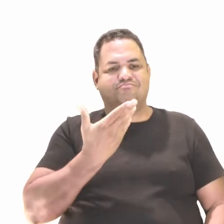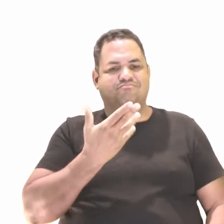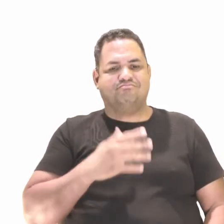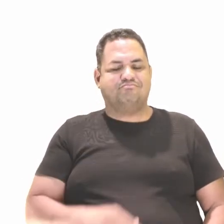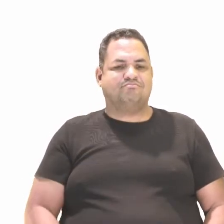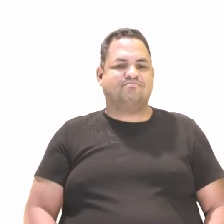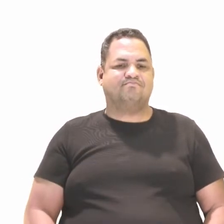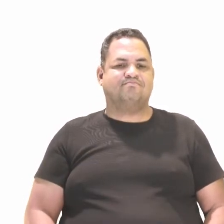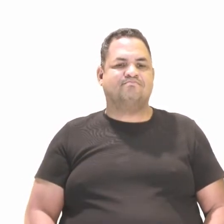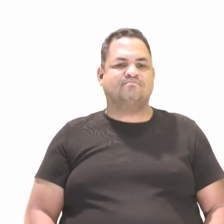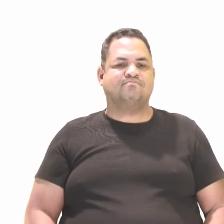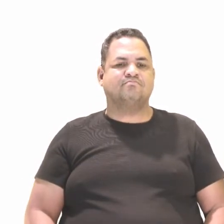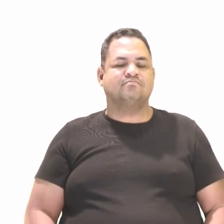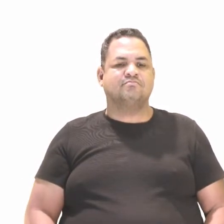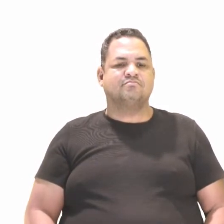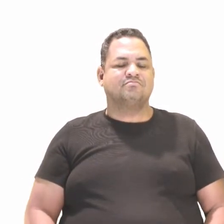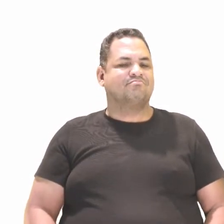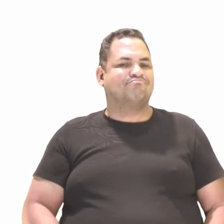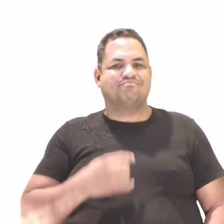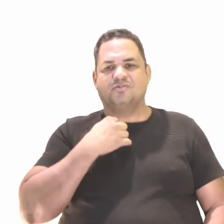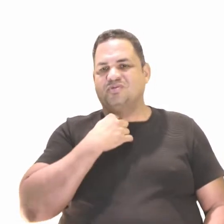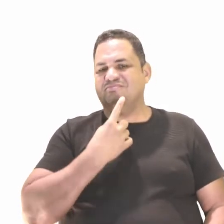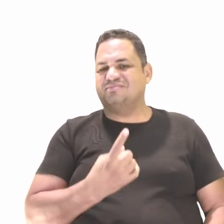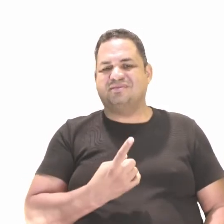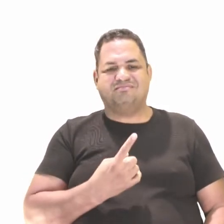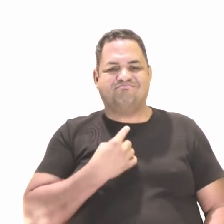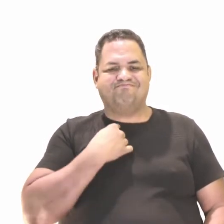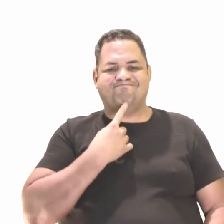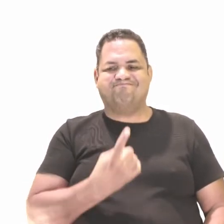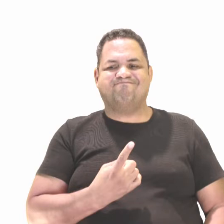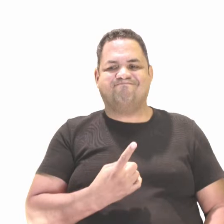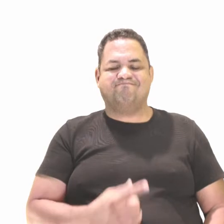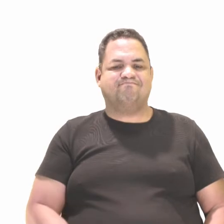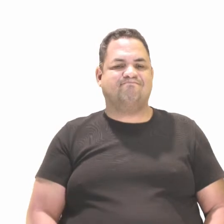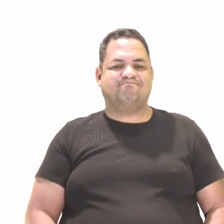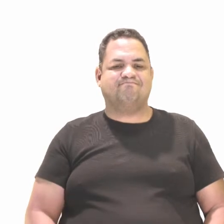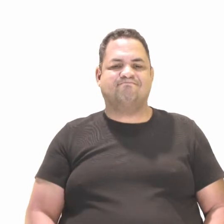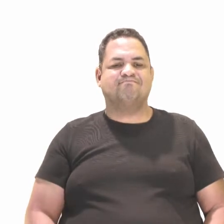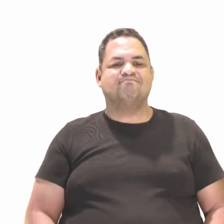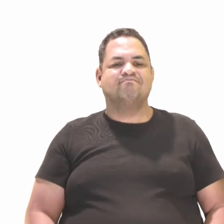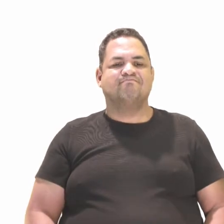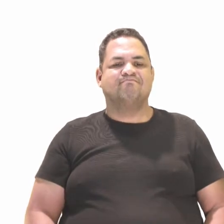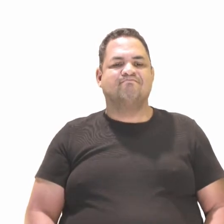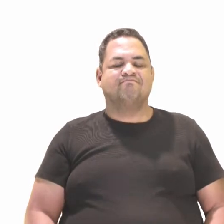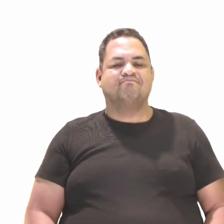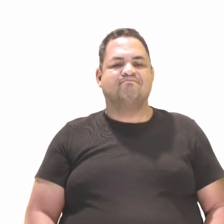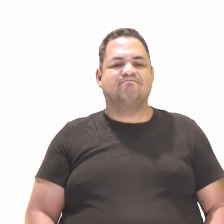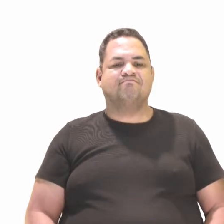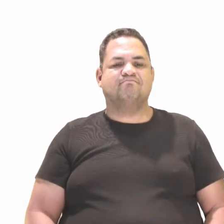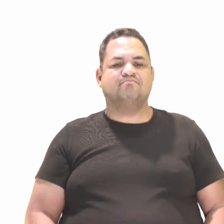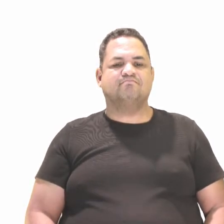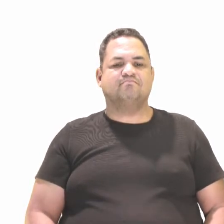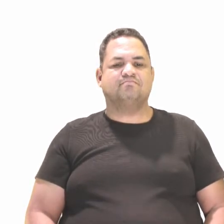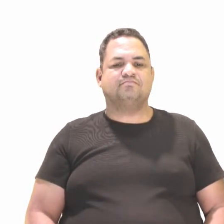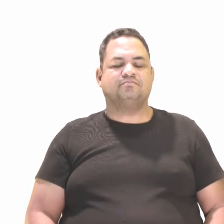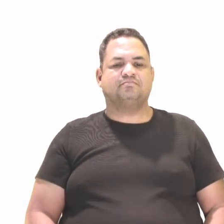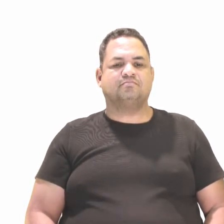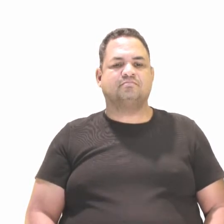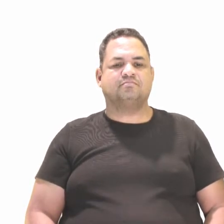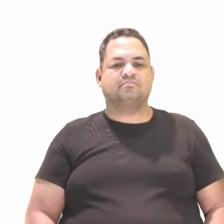coisa. Então, I can't, eu não posso. A mesma coisa que I can